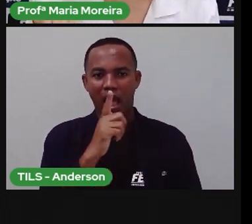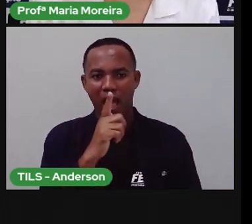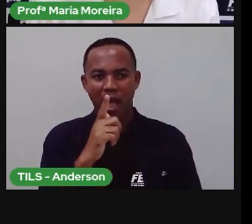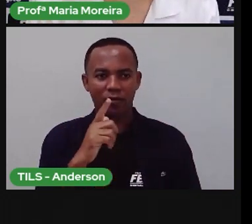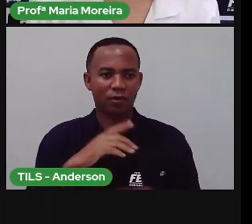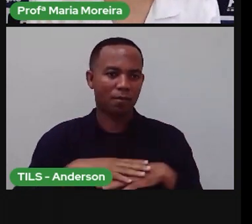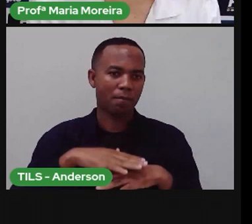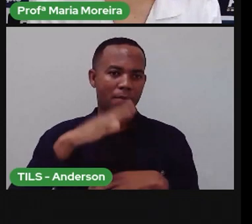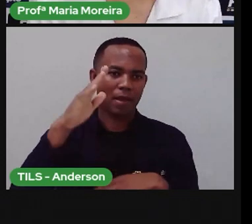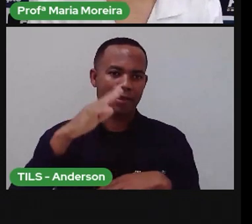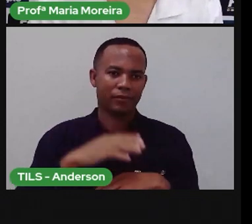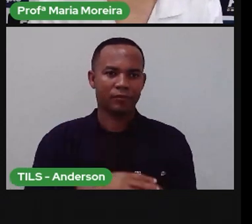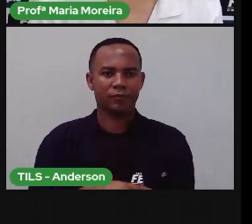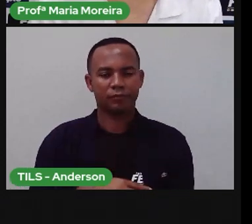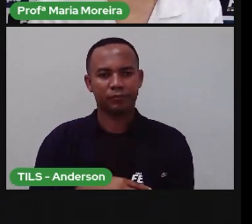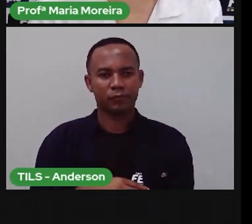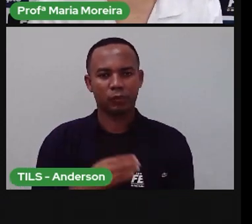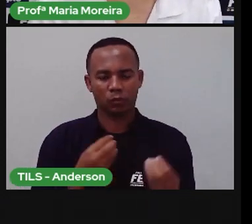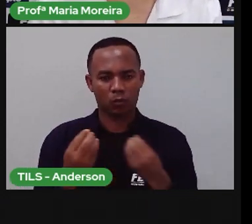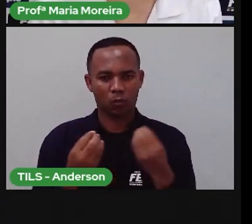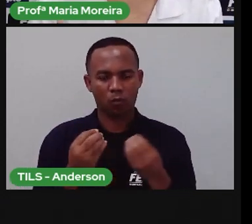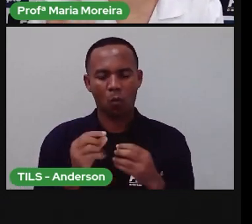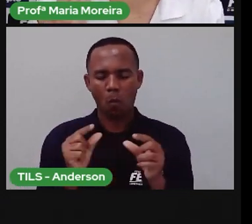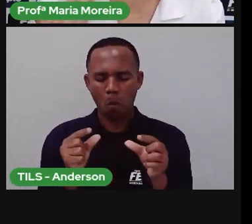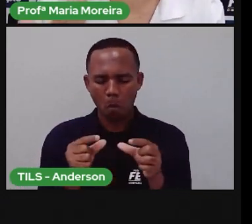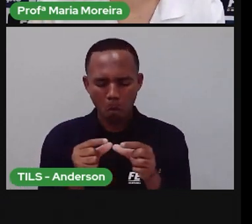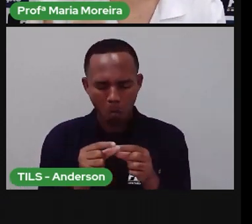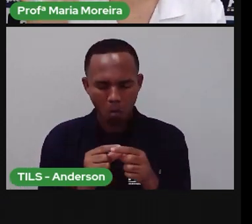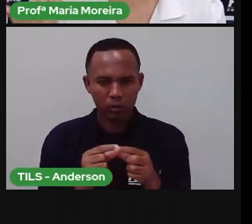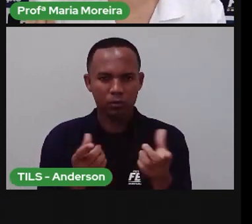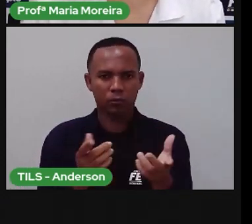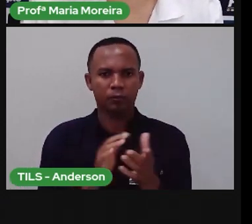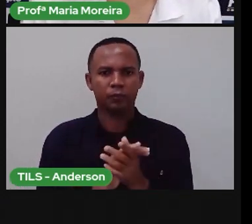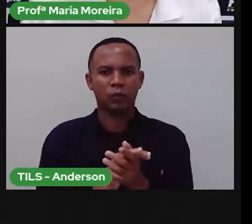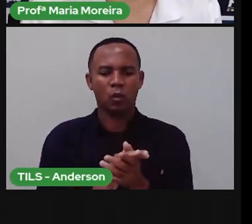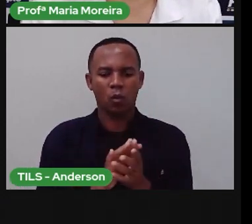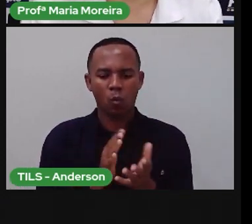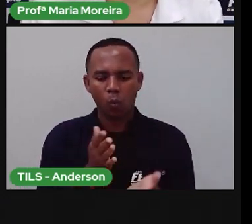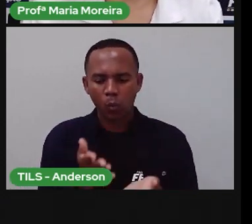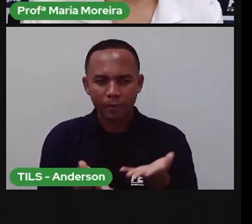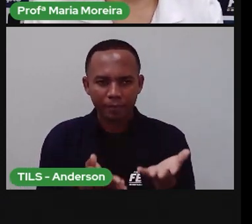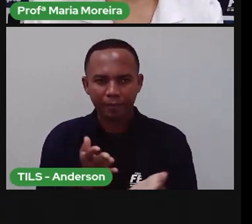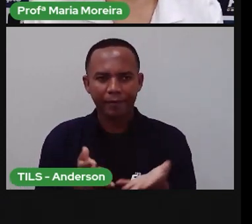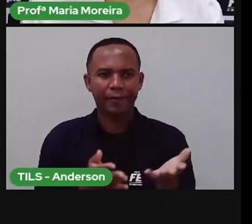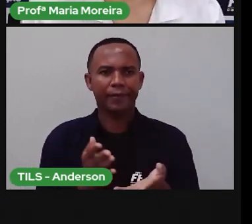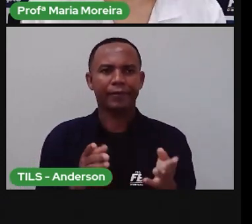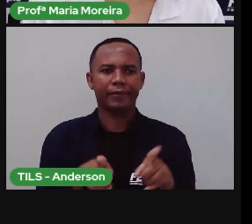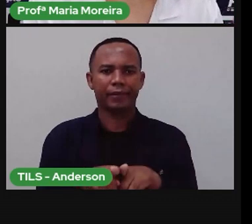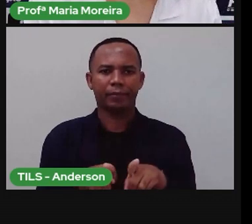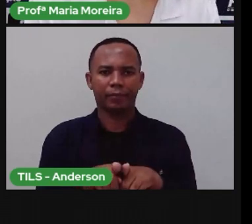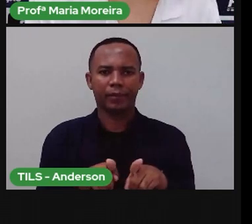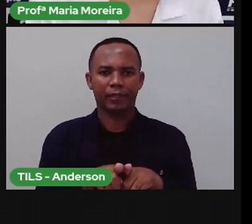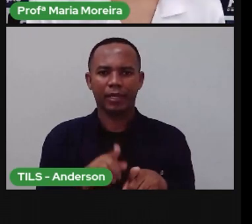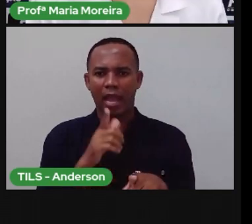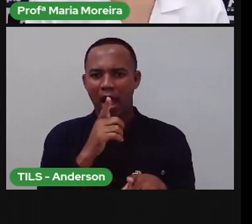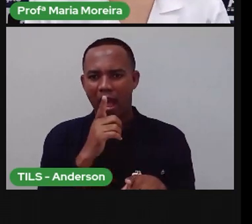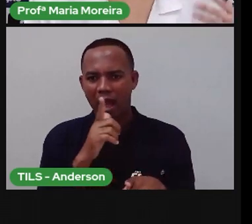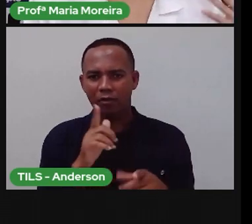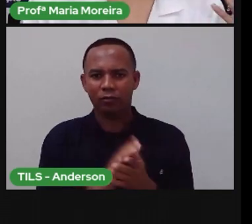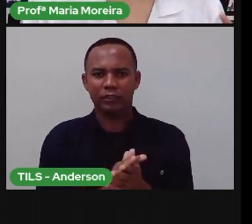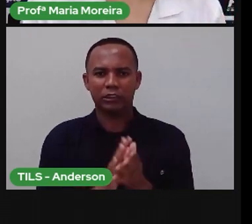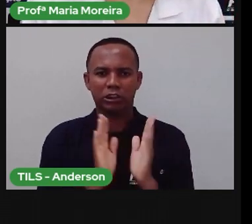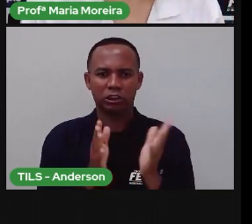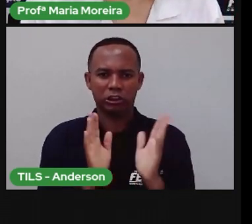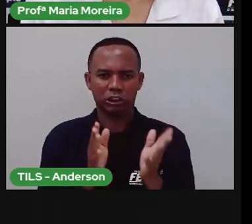água própria para o nosso consumo. Pouquinho, né? Então a gente precisa o quê? Cuidar da água, que a gente também já falou na